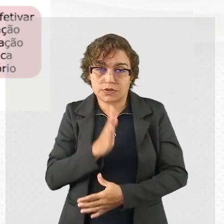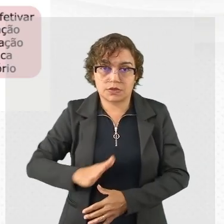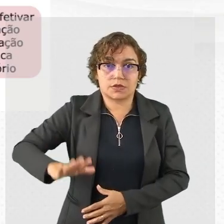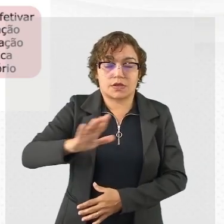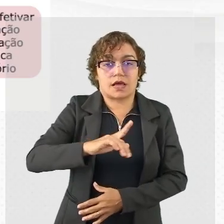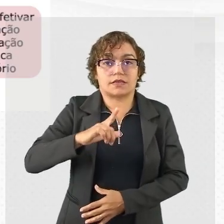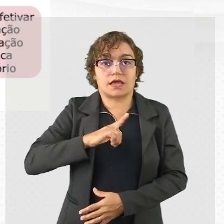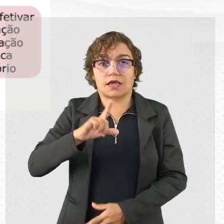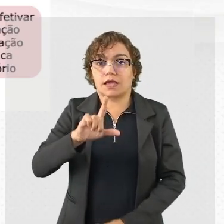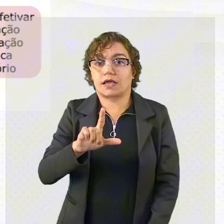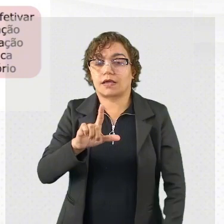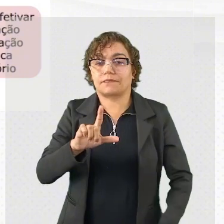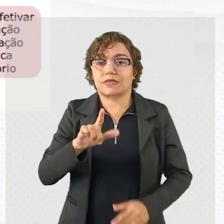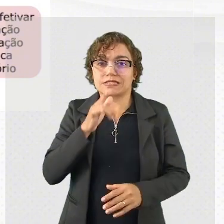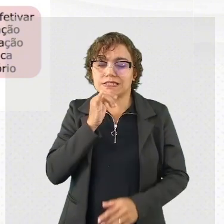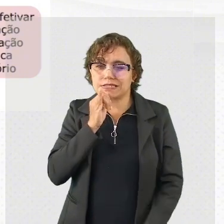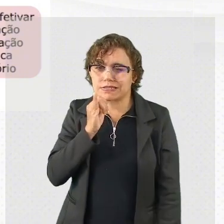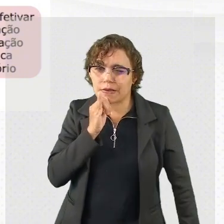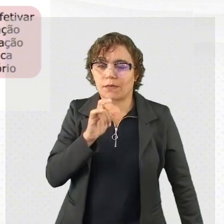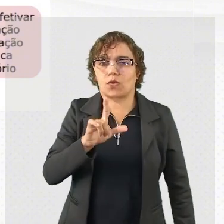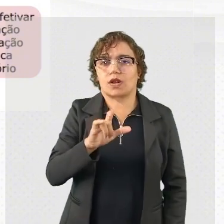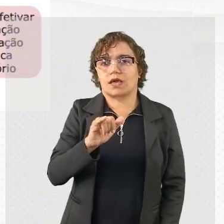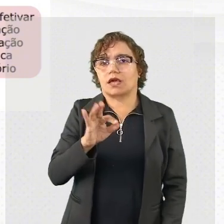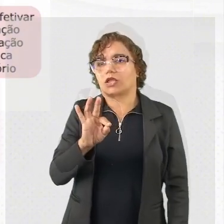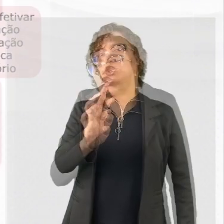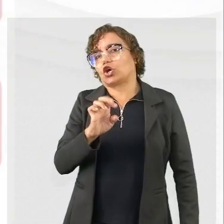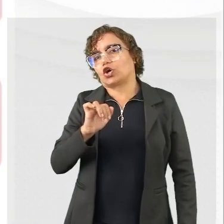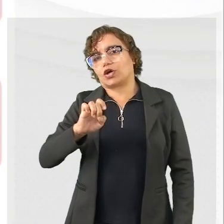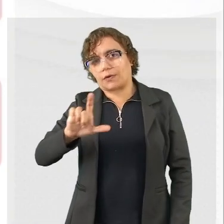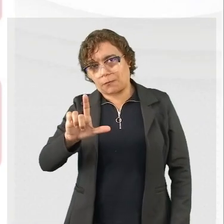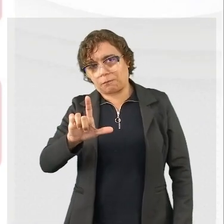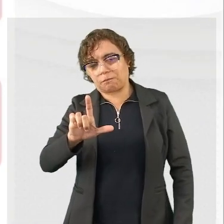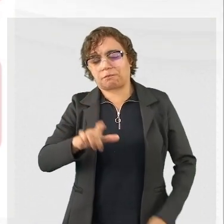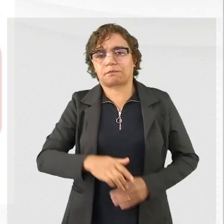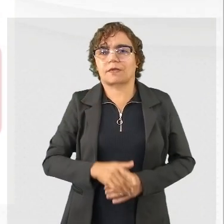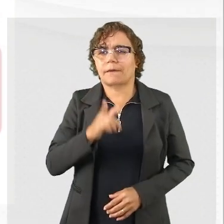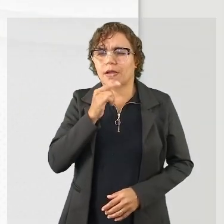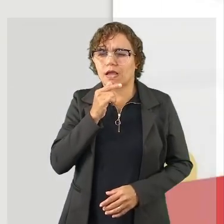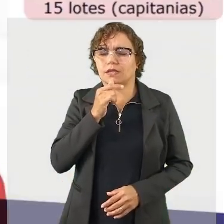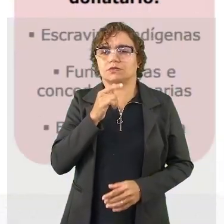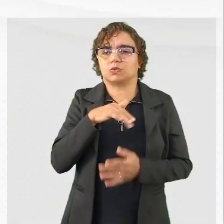litoral, não é de todo o território. Vamos para frente.